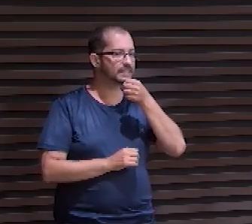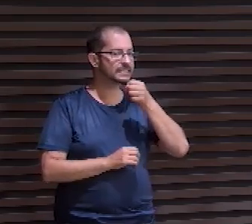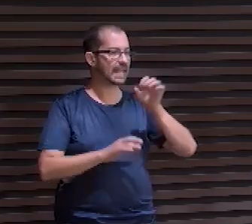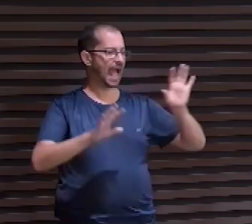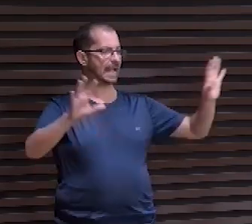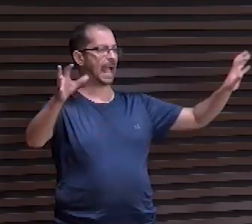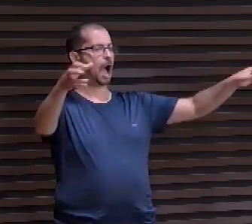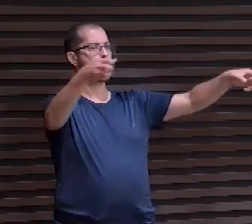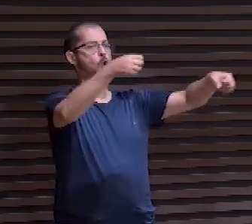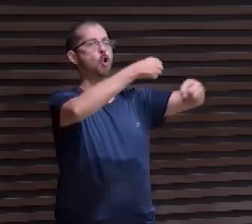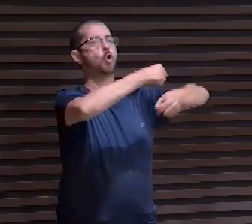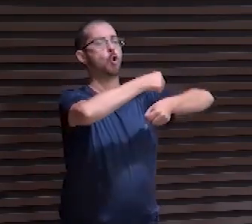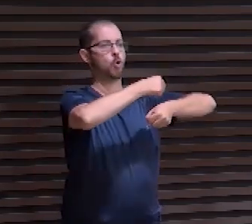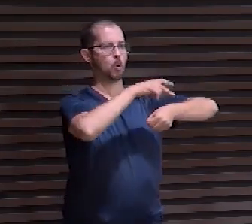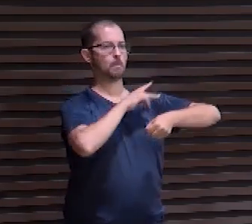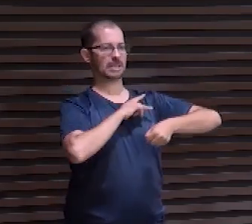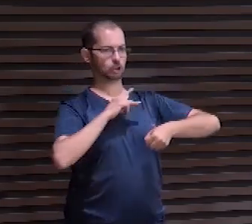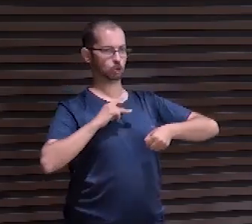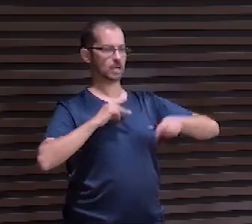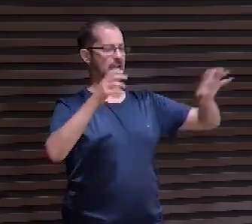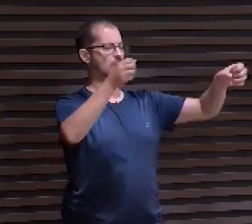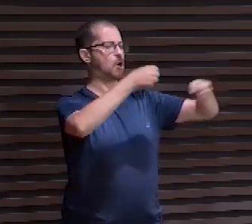na boca